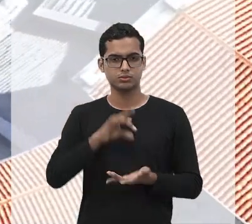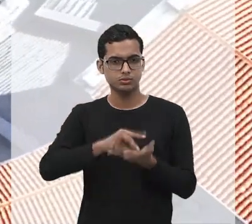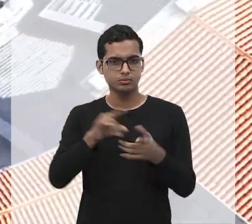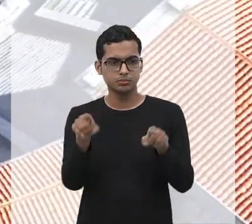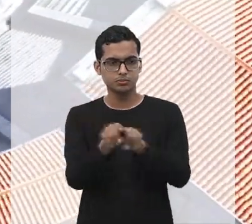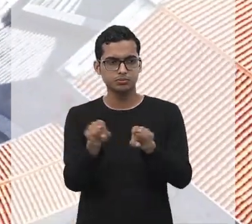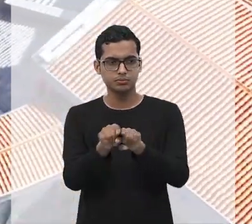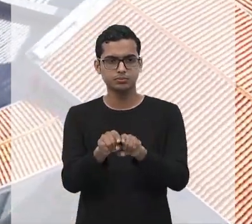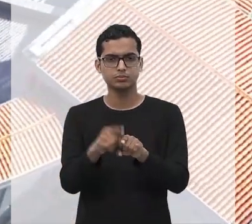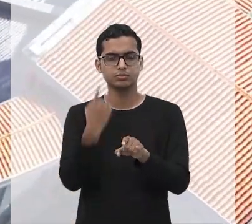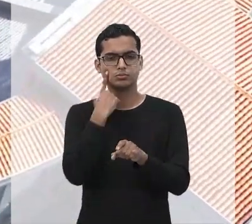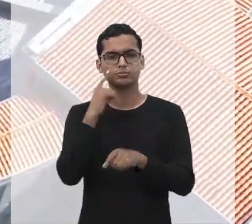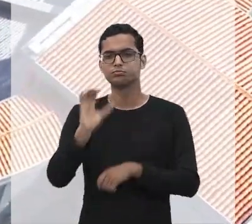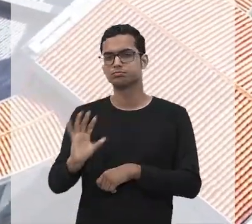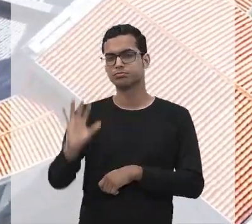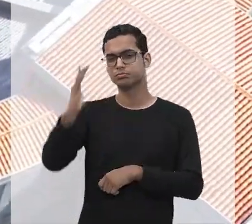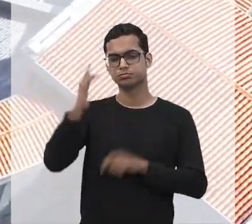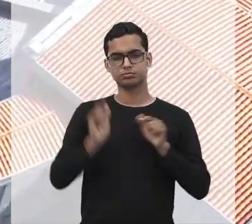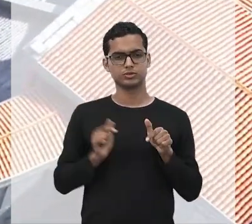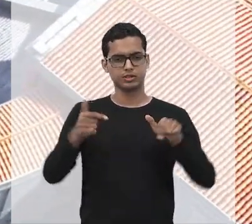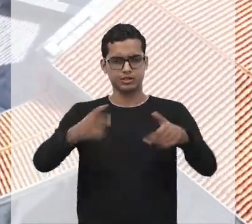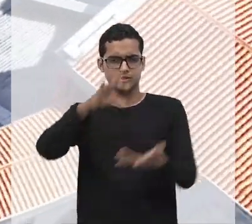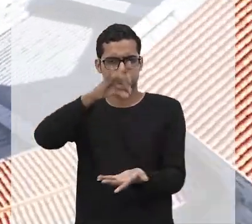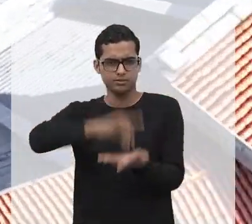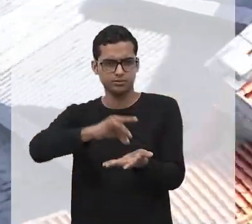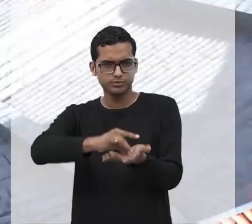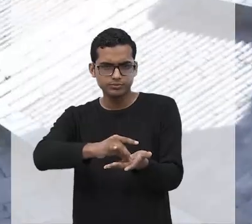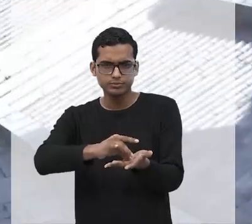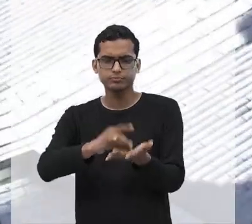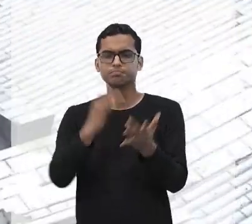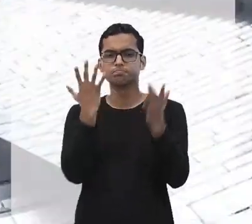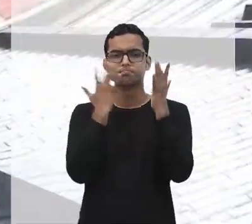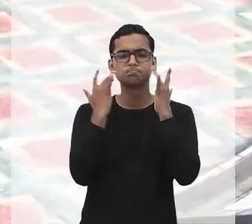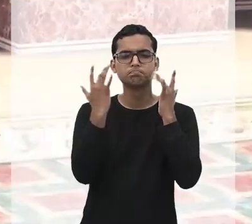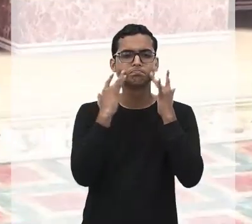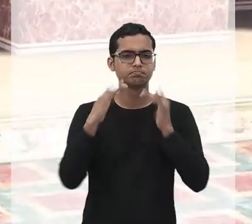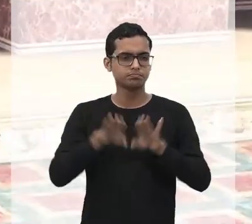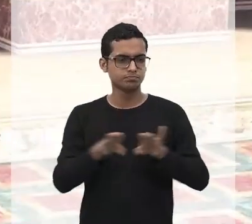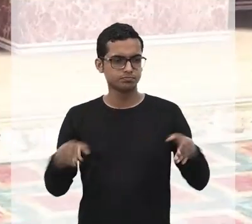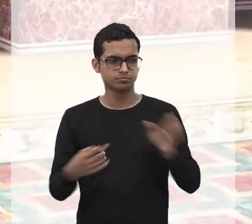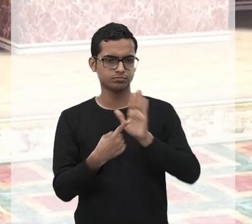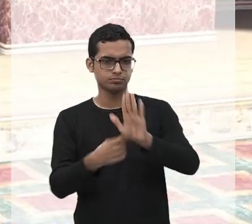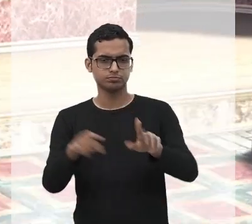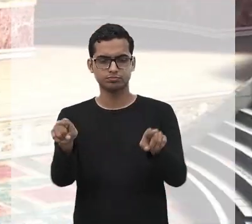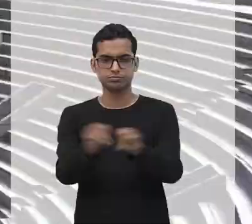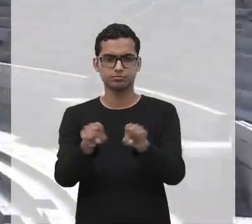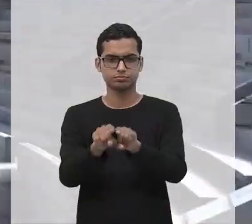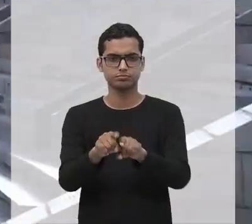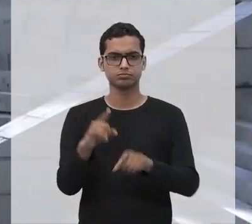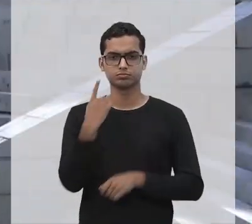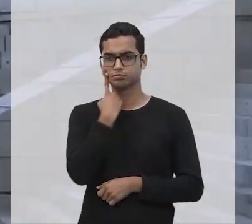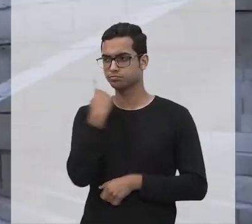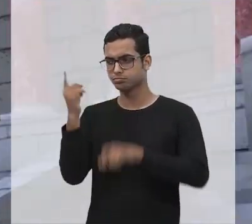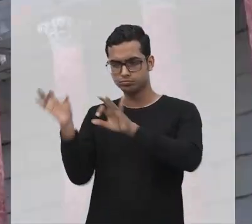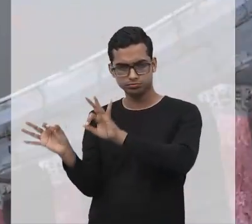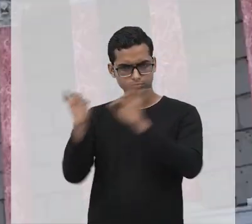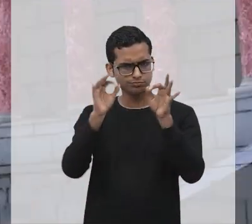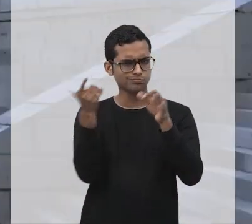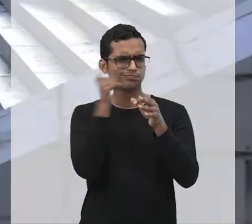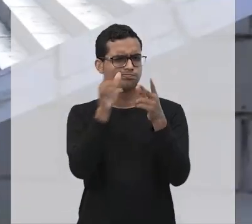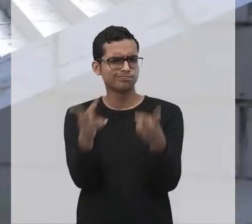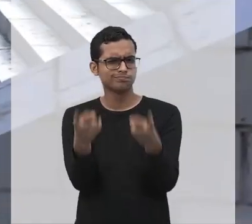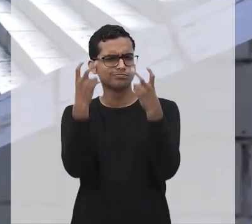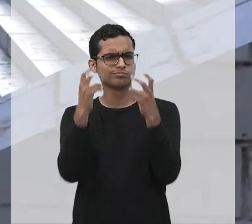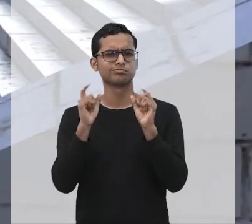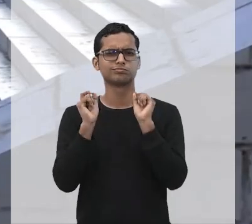Aqui é onde acontece a ação cênica. E vamos lá, olha só, a gente consegue perceber aqui que é